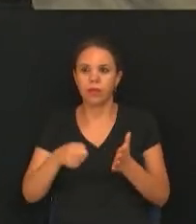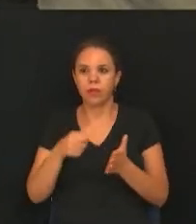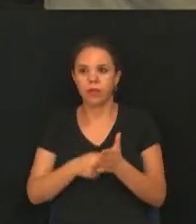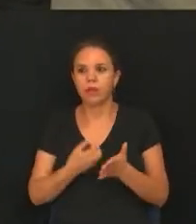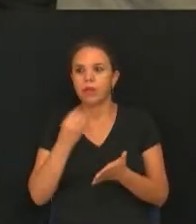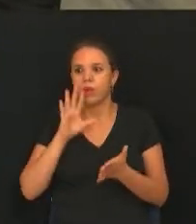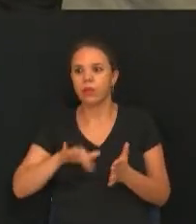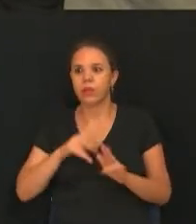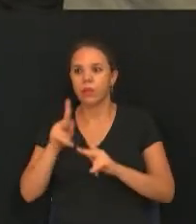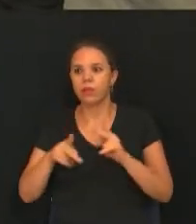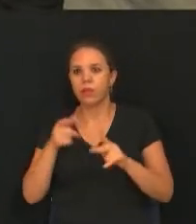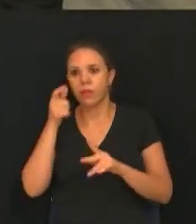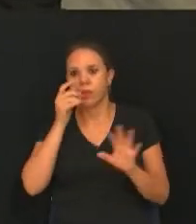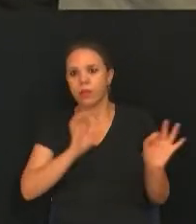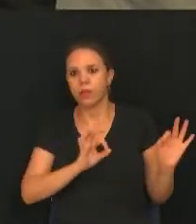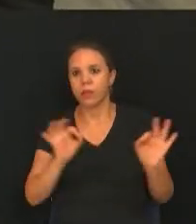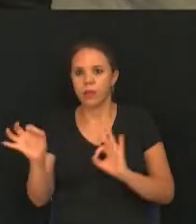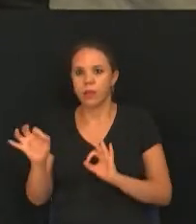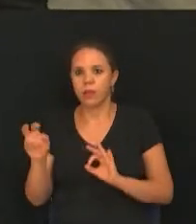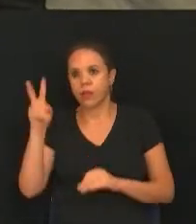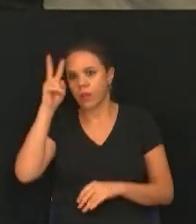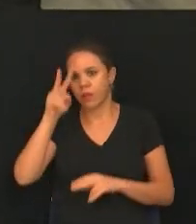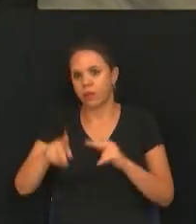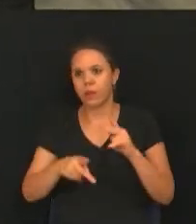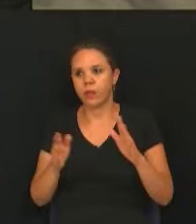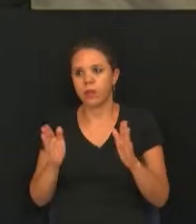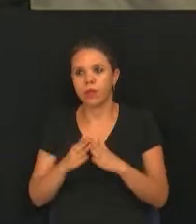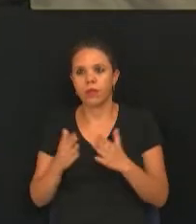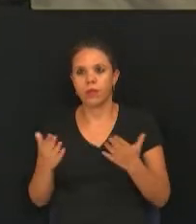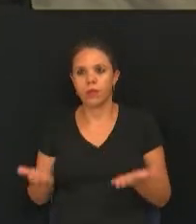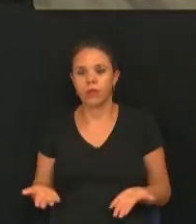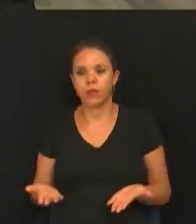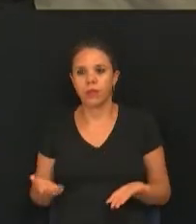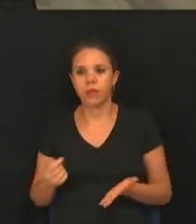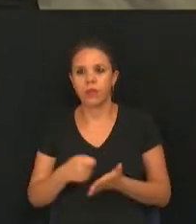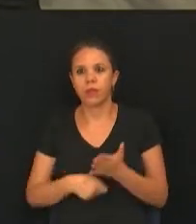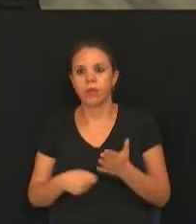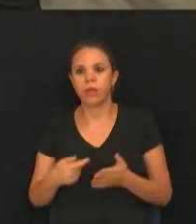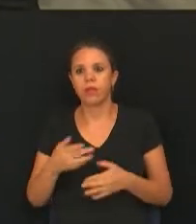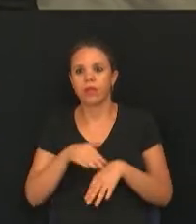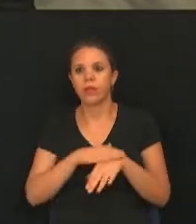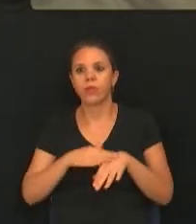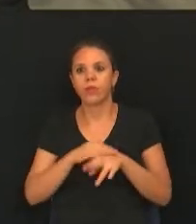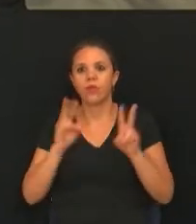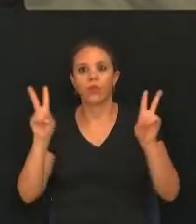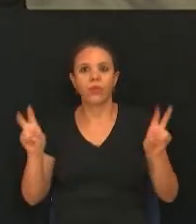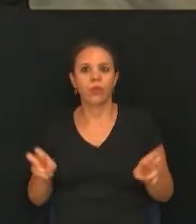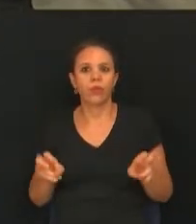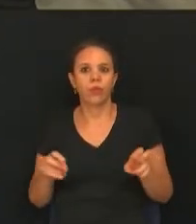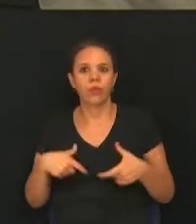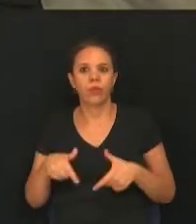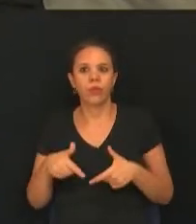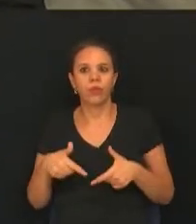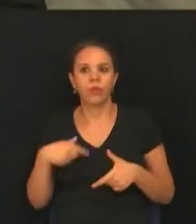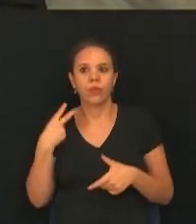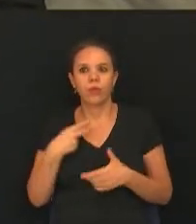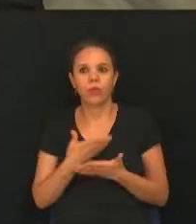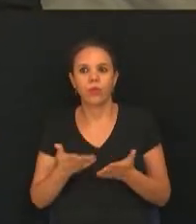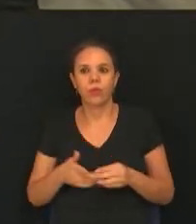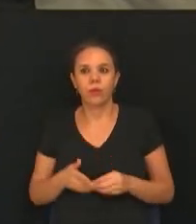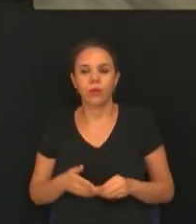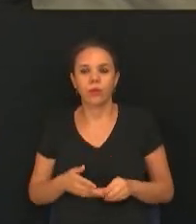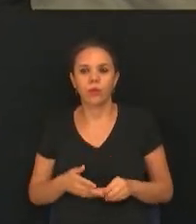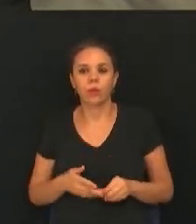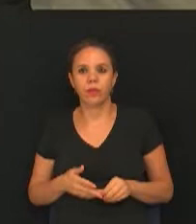aos telespectadores. Então, só para lembrar o pessoal de casa, o Em Pauta é quando a gente fala um pouquinho sobre o trabalho do parlamentar. E